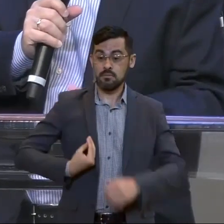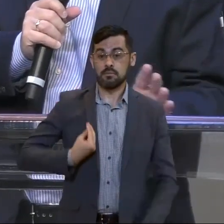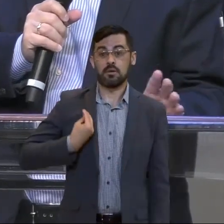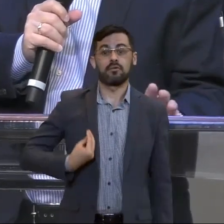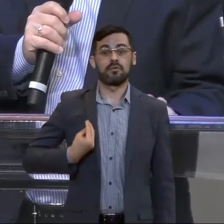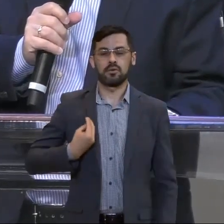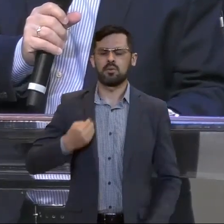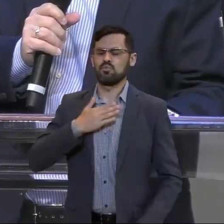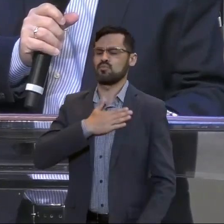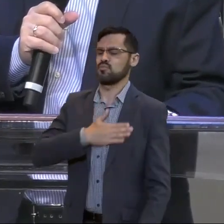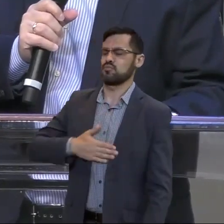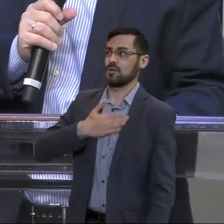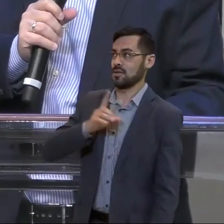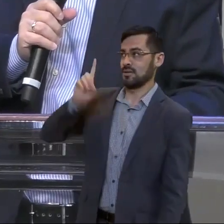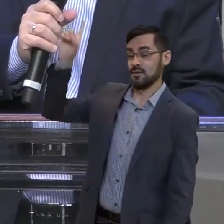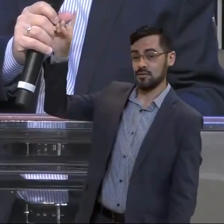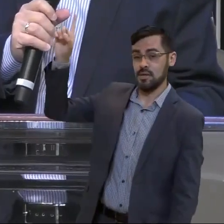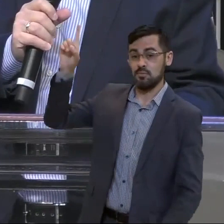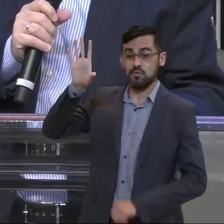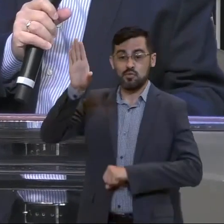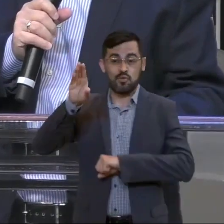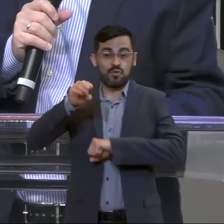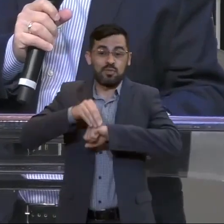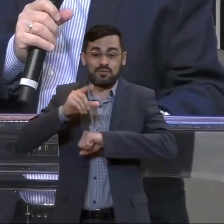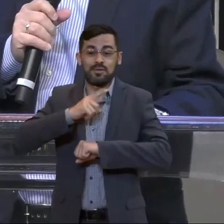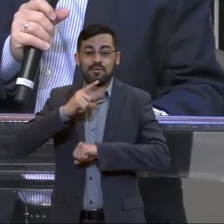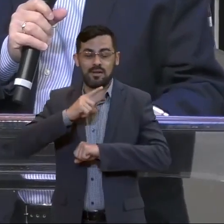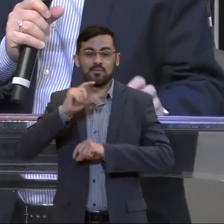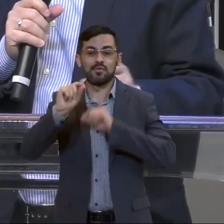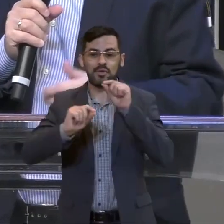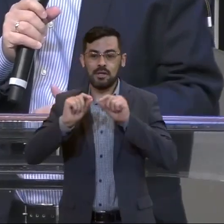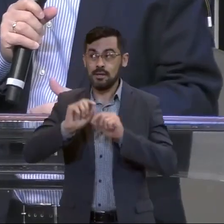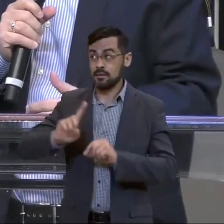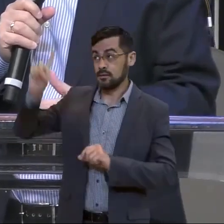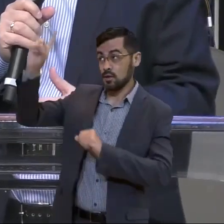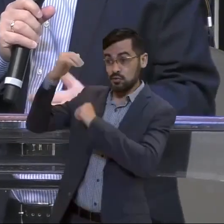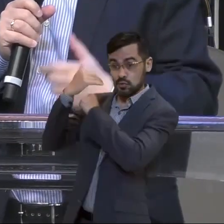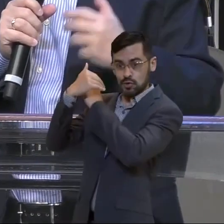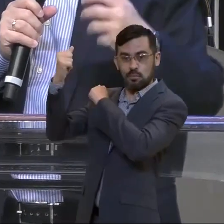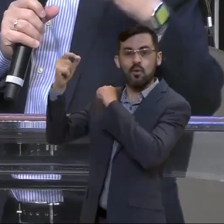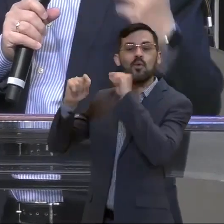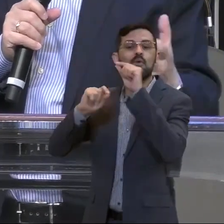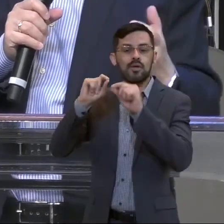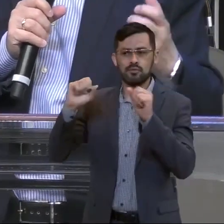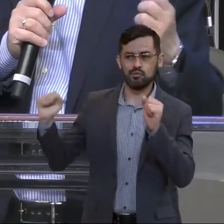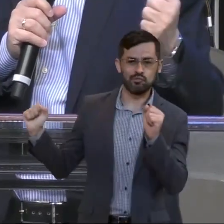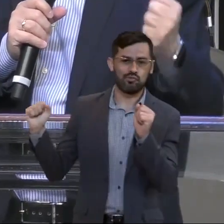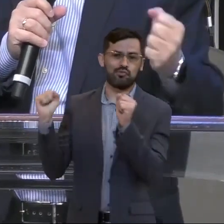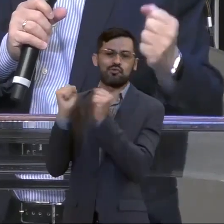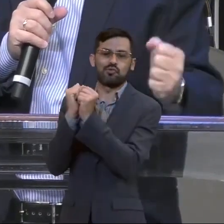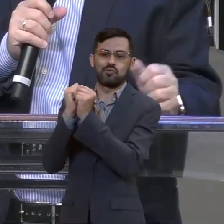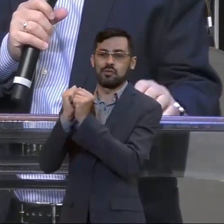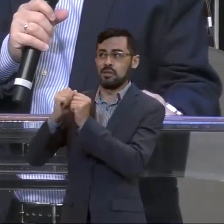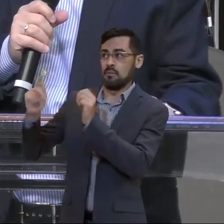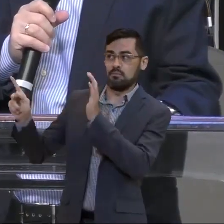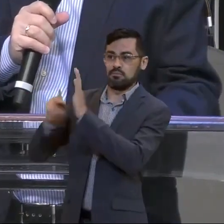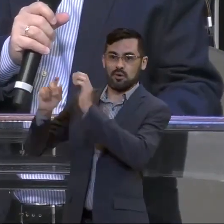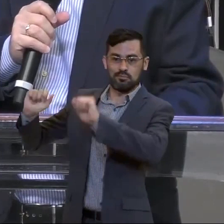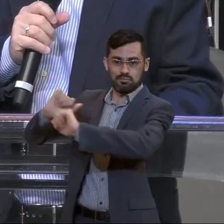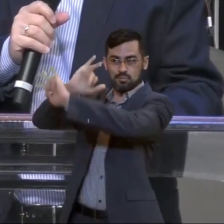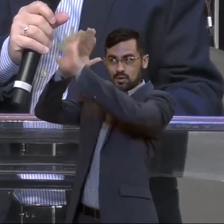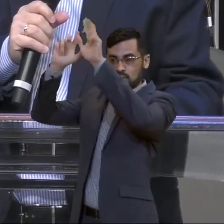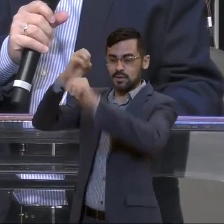vida que agrada a Ele por meio do conhecimento que temos daquele que nos chamou para tomar parte na sua própria